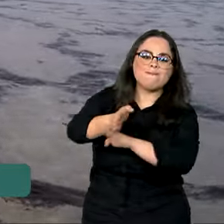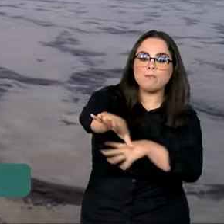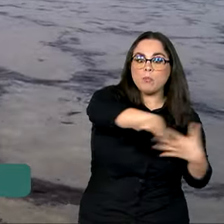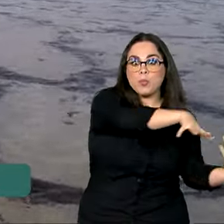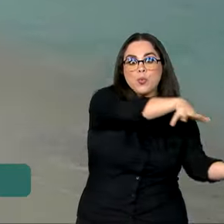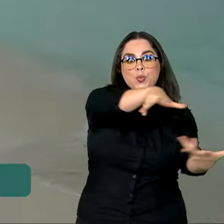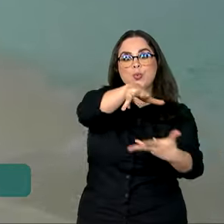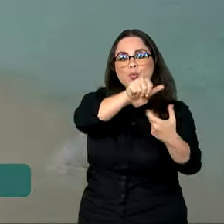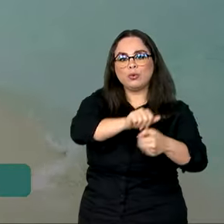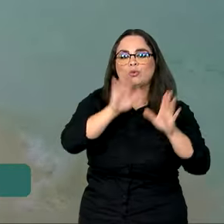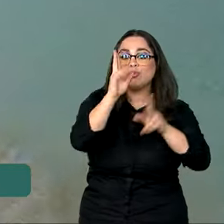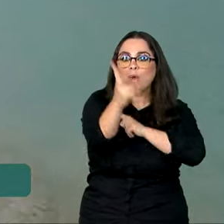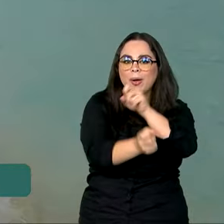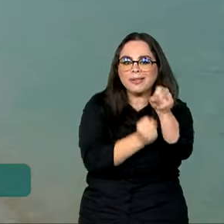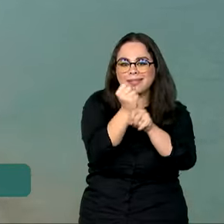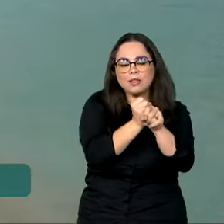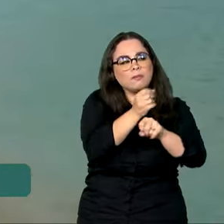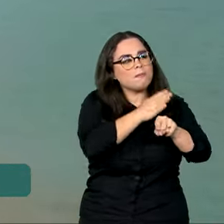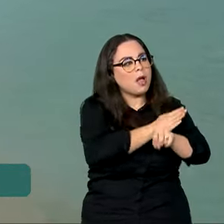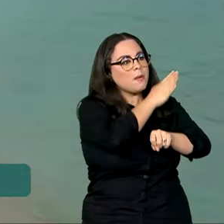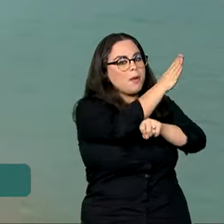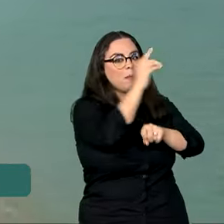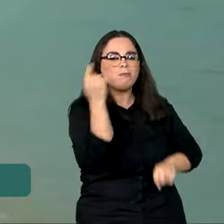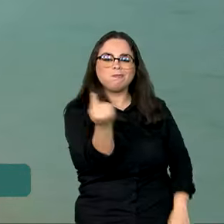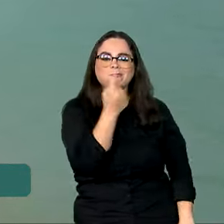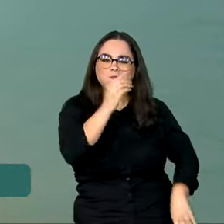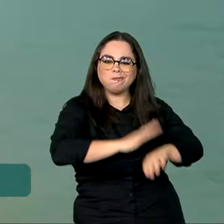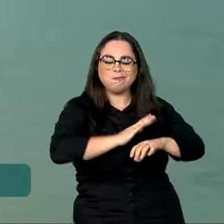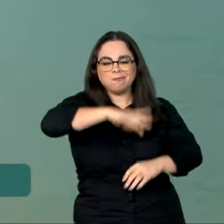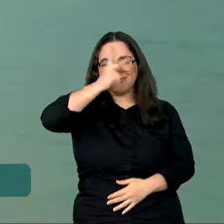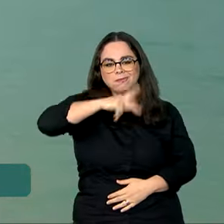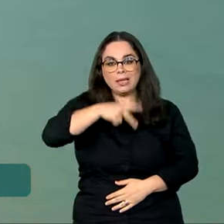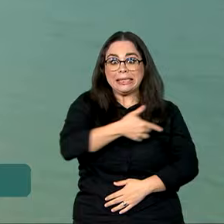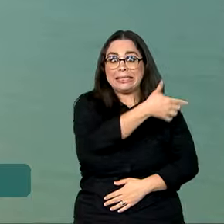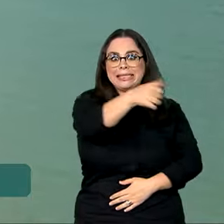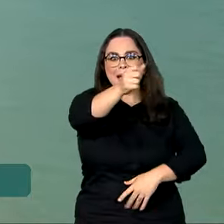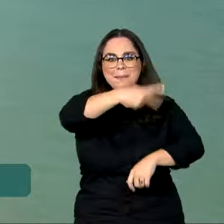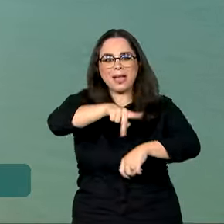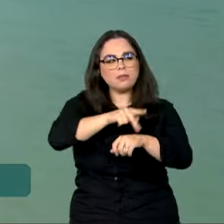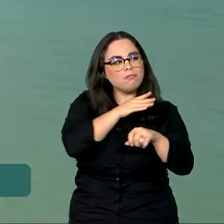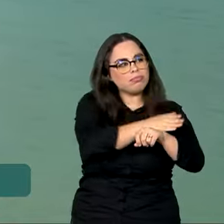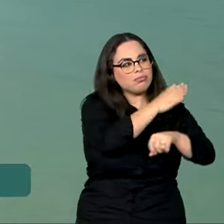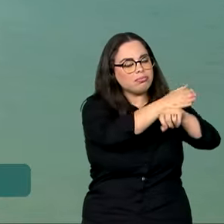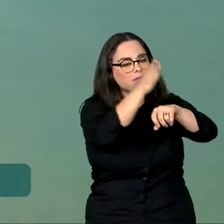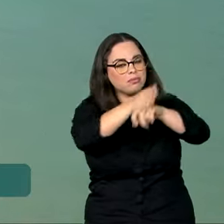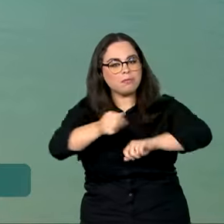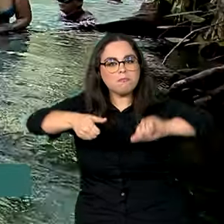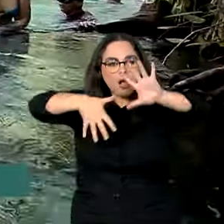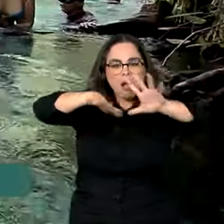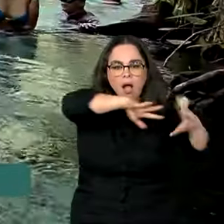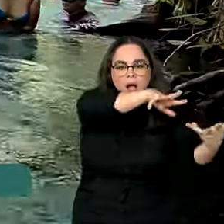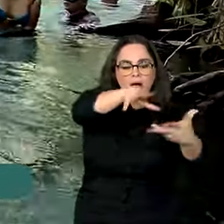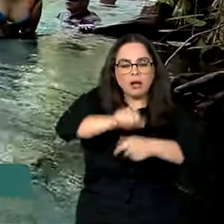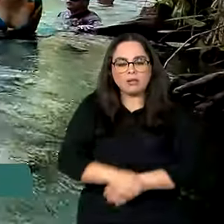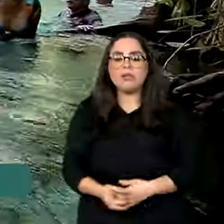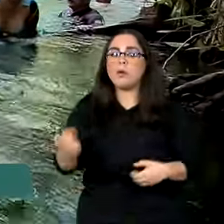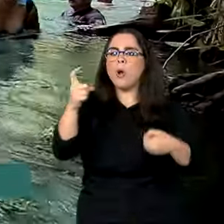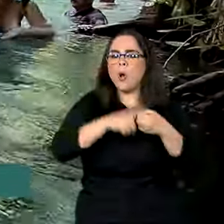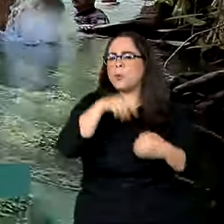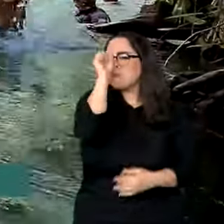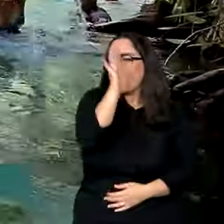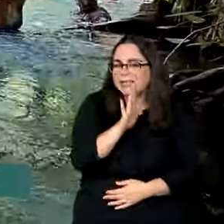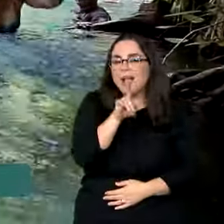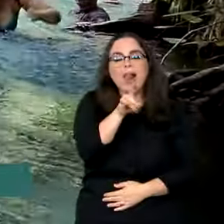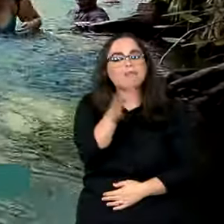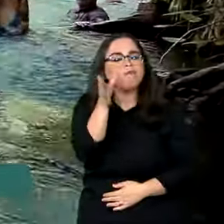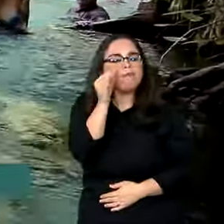mundo. Durante 2 anos, visitou sozinha mais de 100 países nos 5 continentes. Na volta ao Brasil,